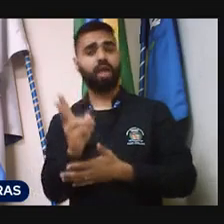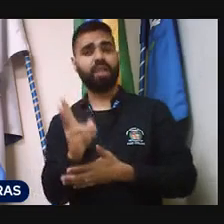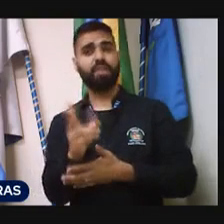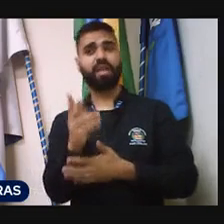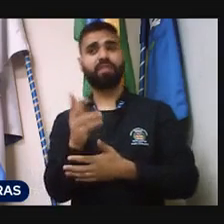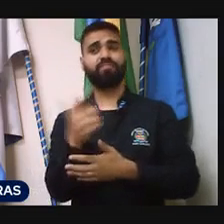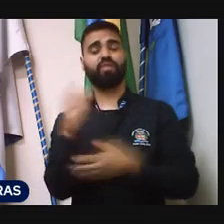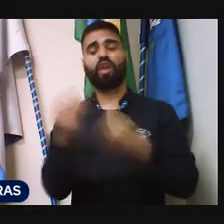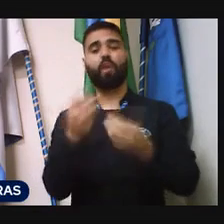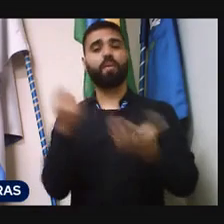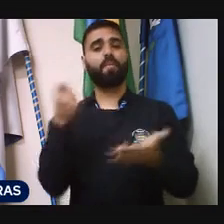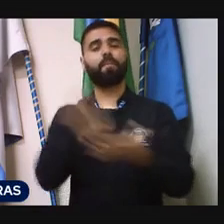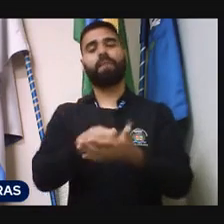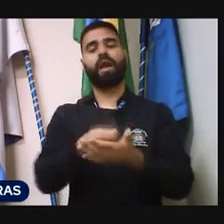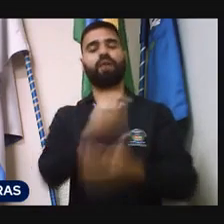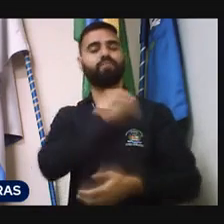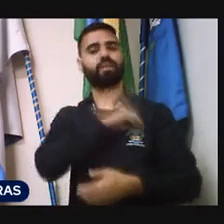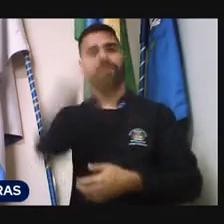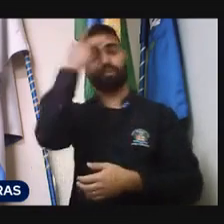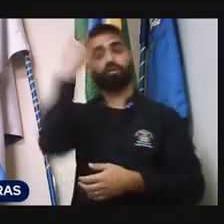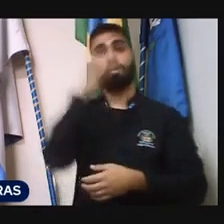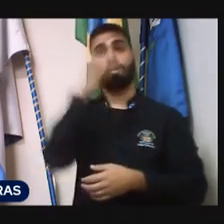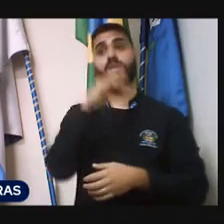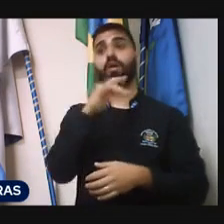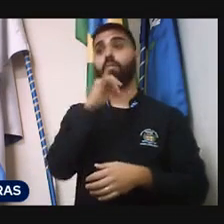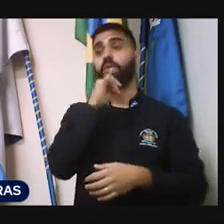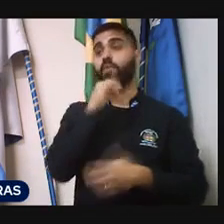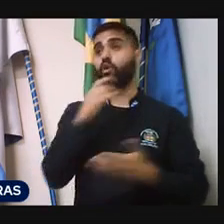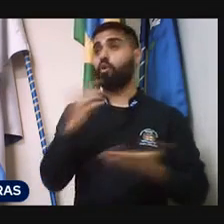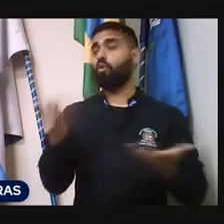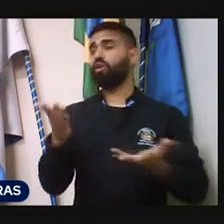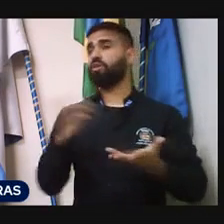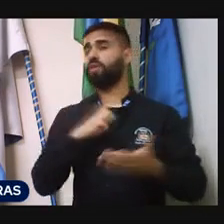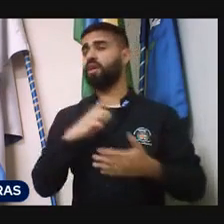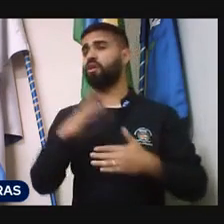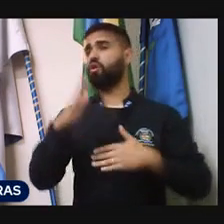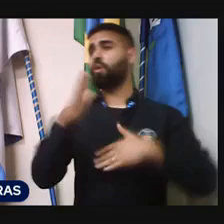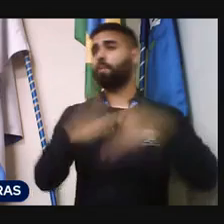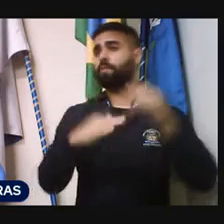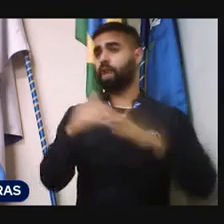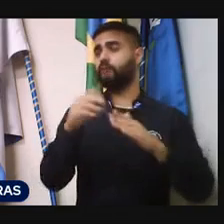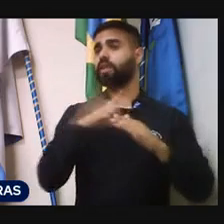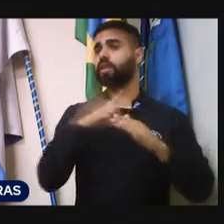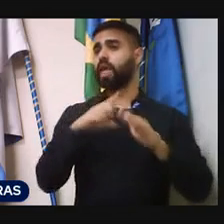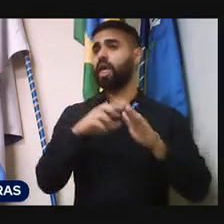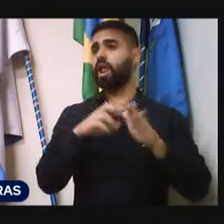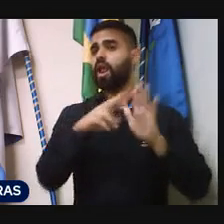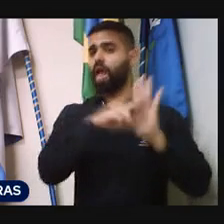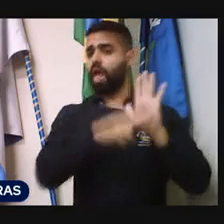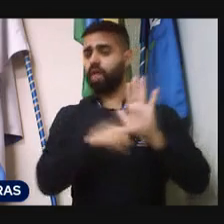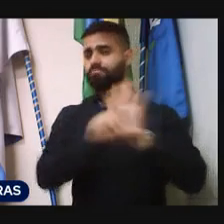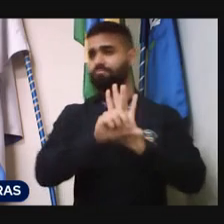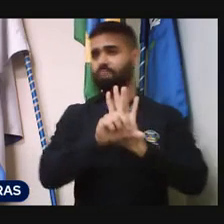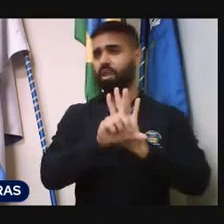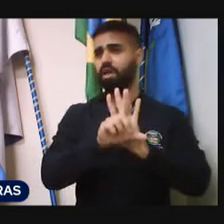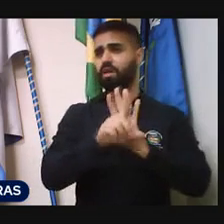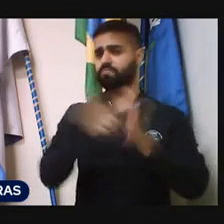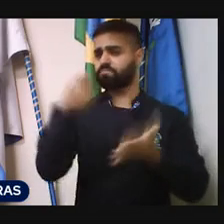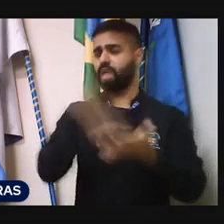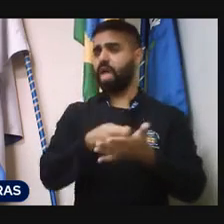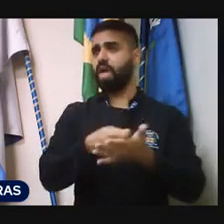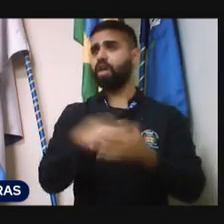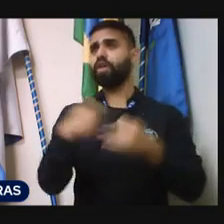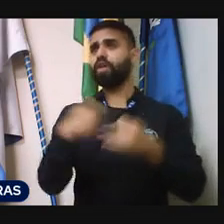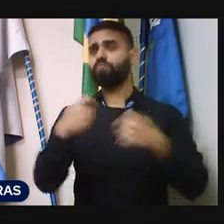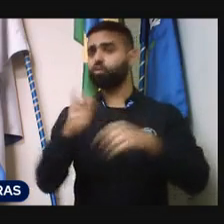hospital né eu tempo eu tenho uma quantidade de funcionários que eu tenho eu obrigatório por lei eu tenho que manter se